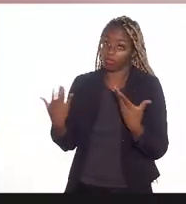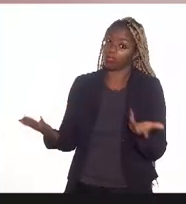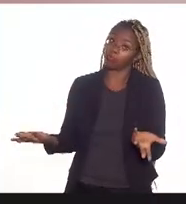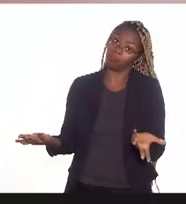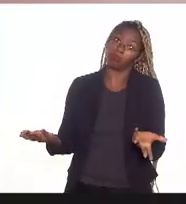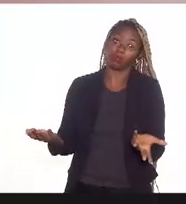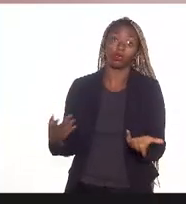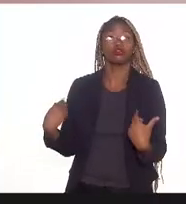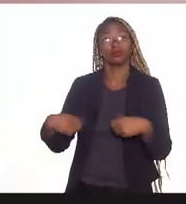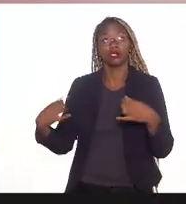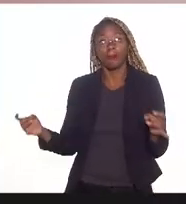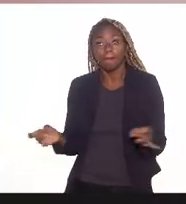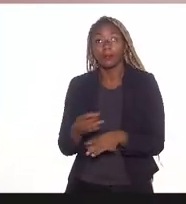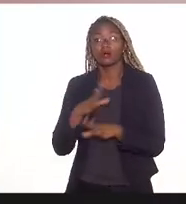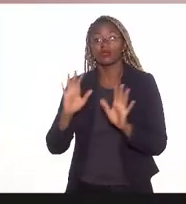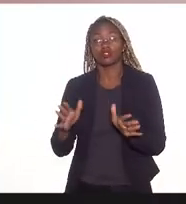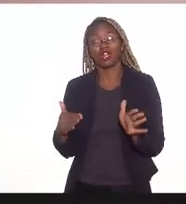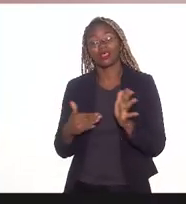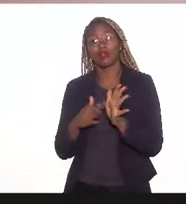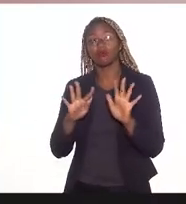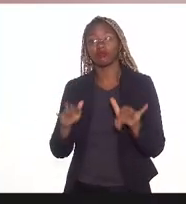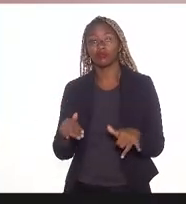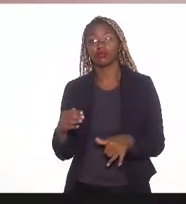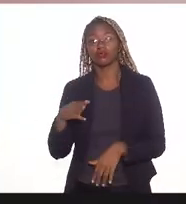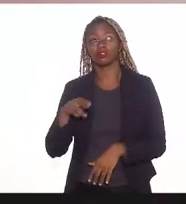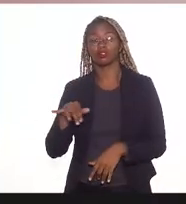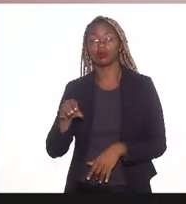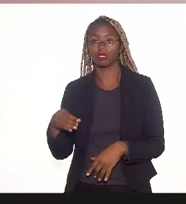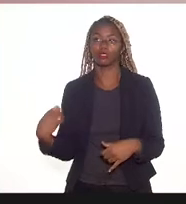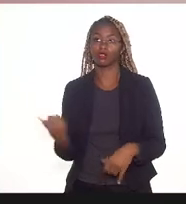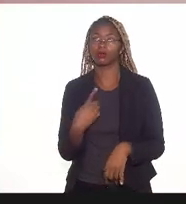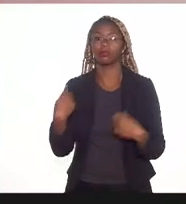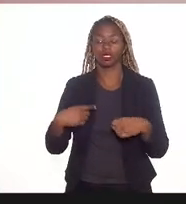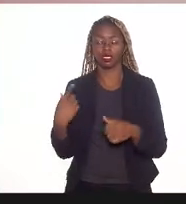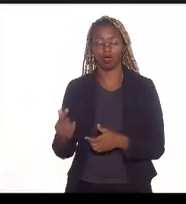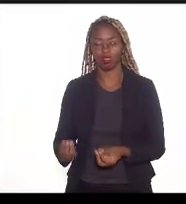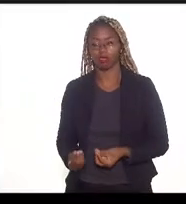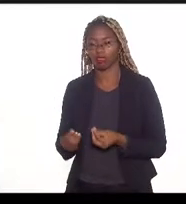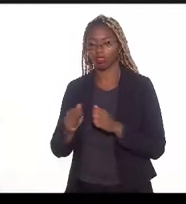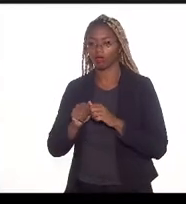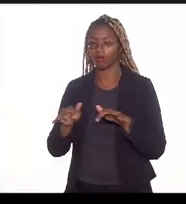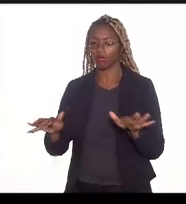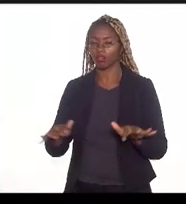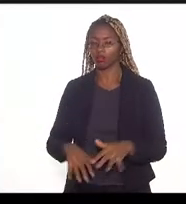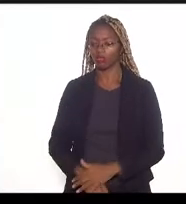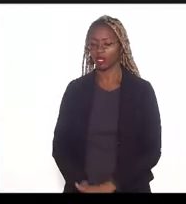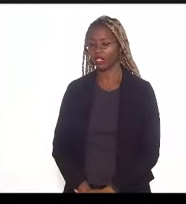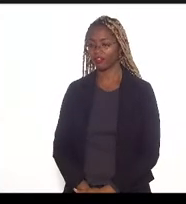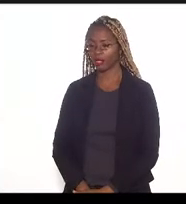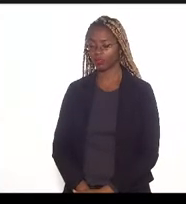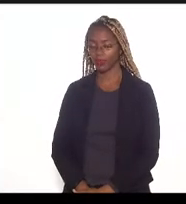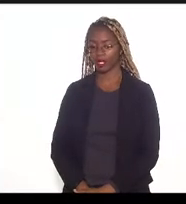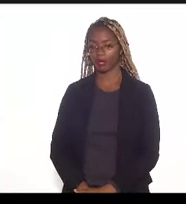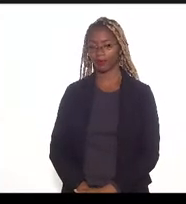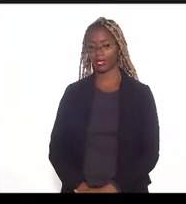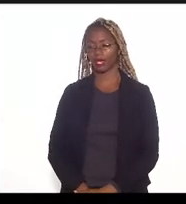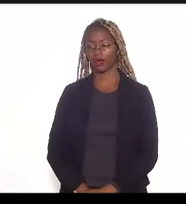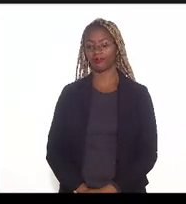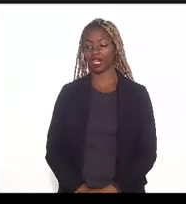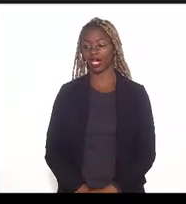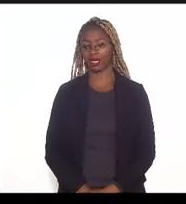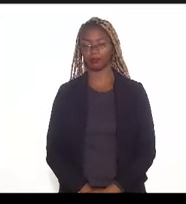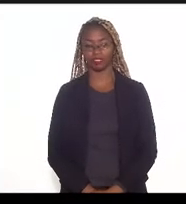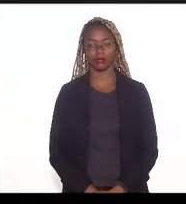preparado desde já e que até o final de maio a gente tem que estar operacionalizando esse recurso. Presidente, eu gostaria de